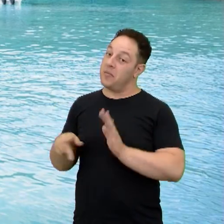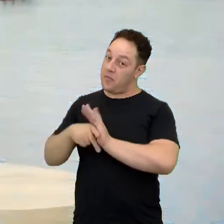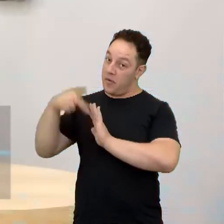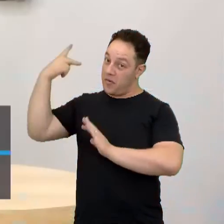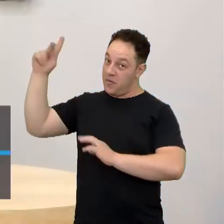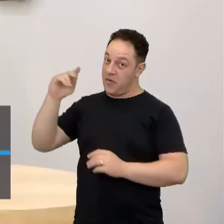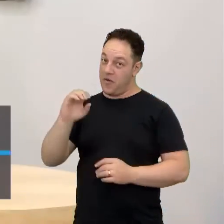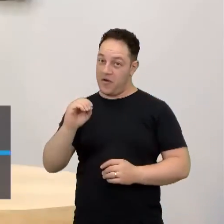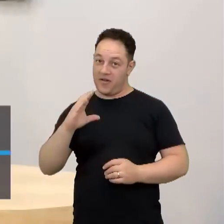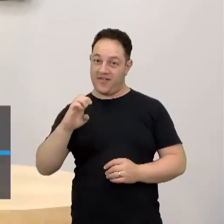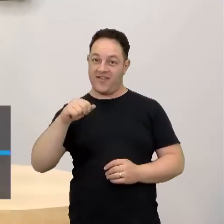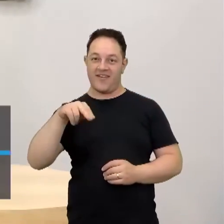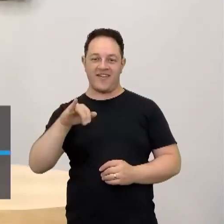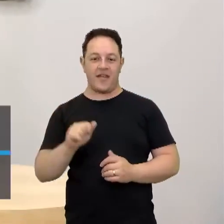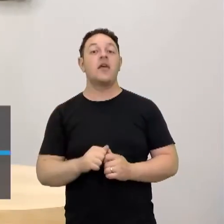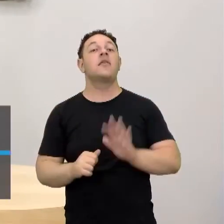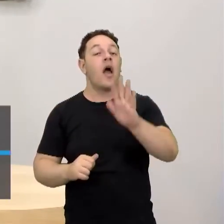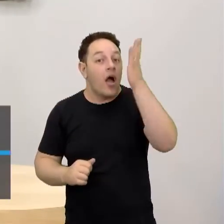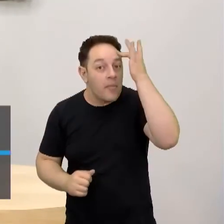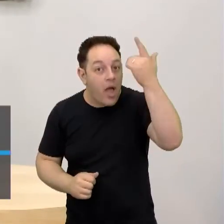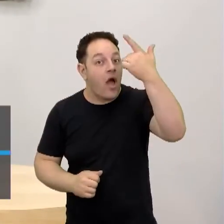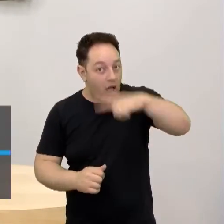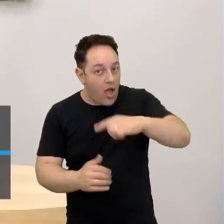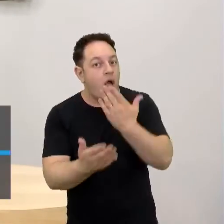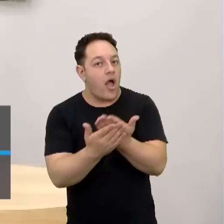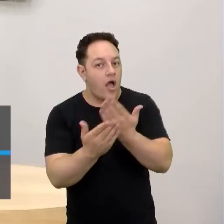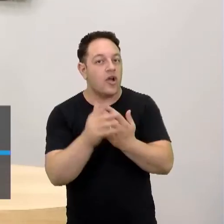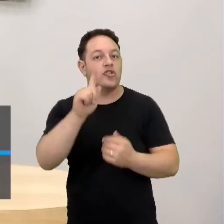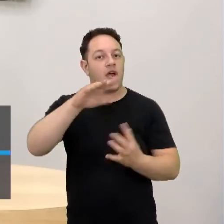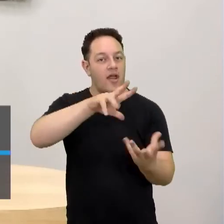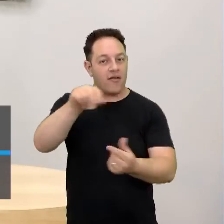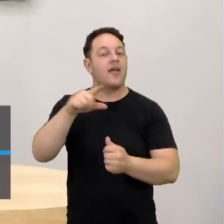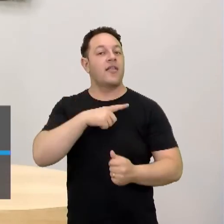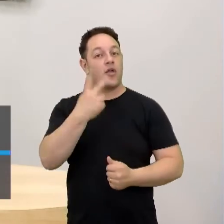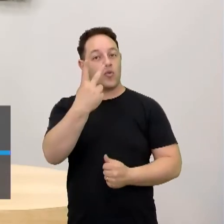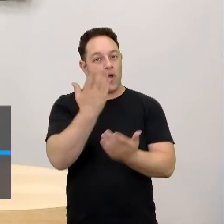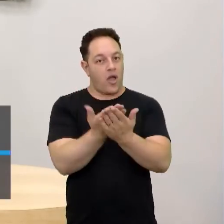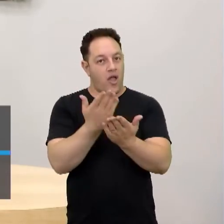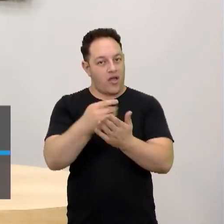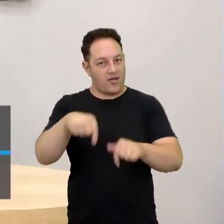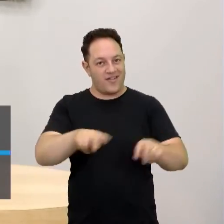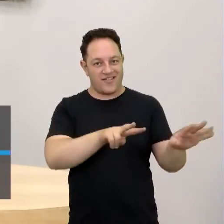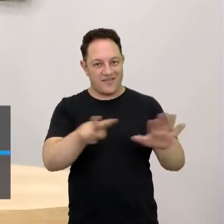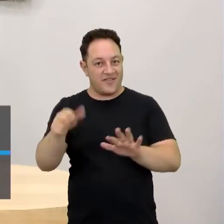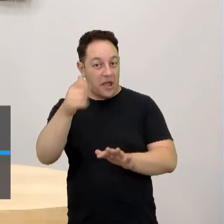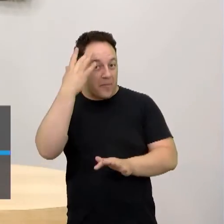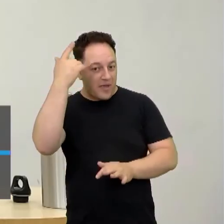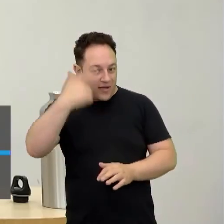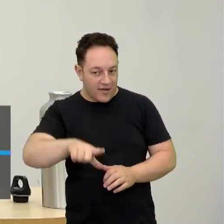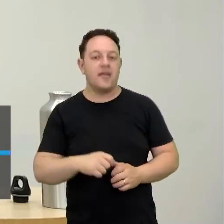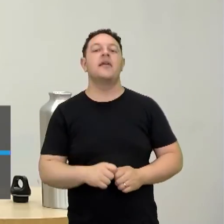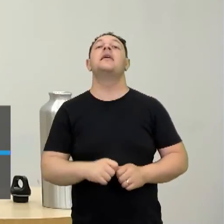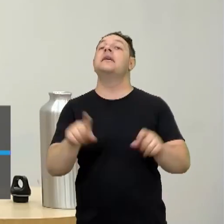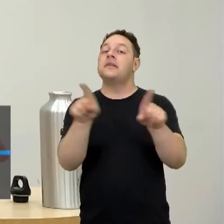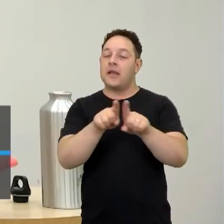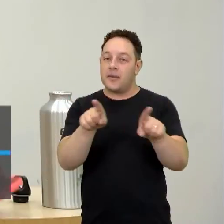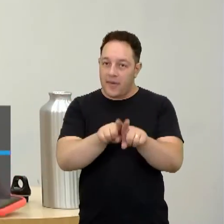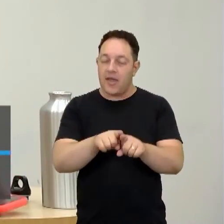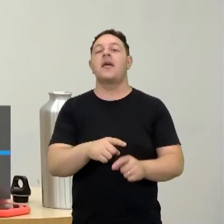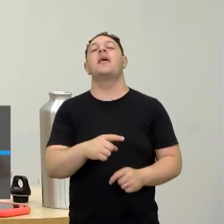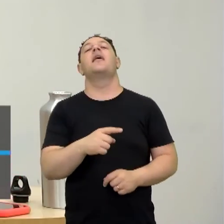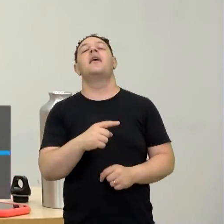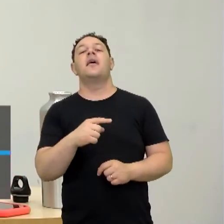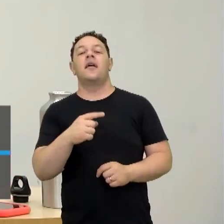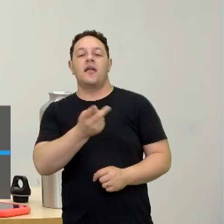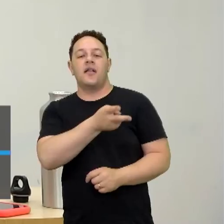Oceania. Certo? Amanhã tem aula, tá, pessoal? Geografia tem 2 aulas nessa semana aí, então amanhã tem outra aula. Tem ensino médio também, educação